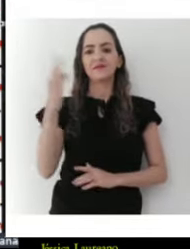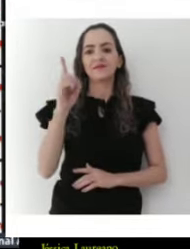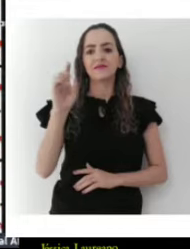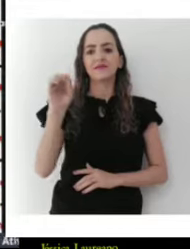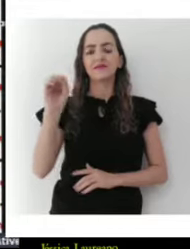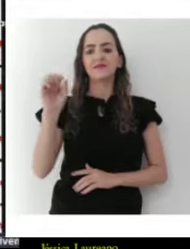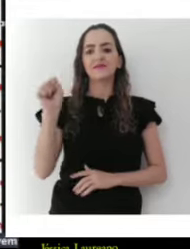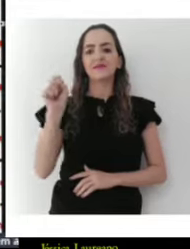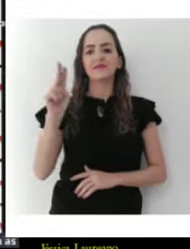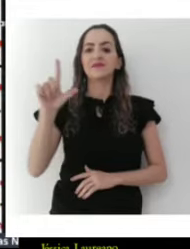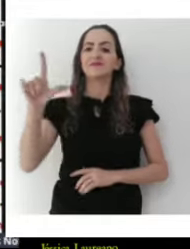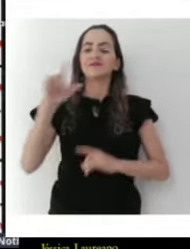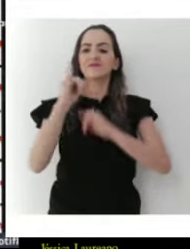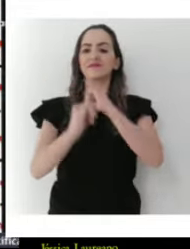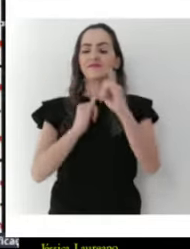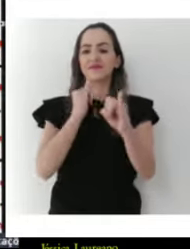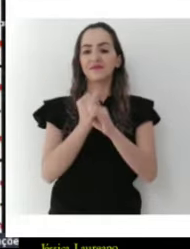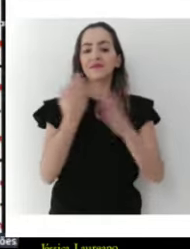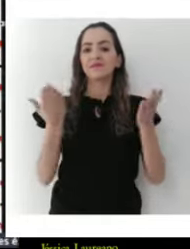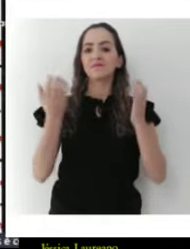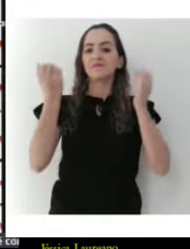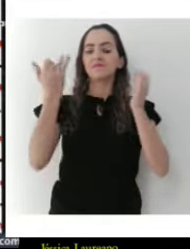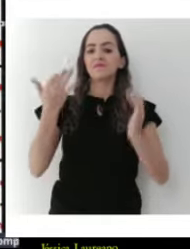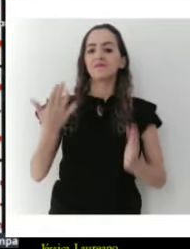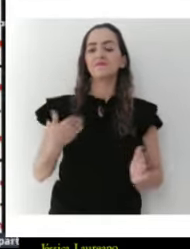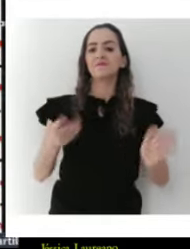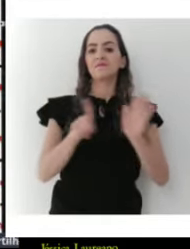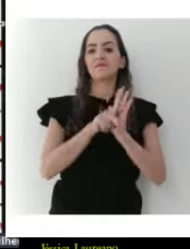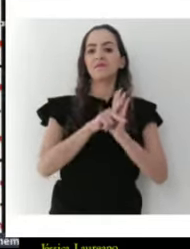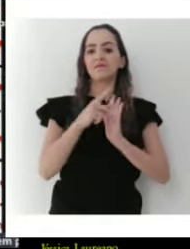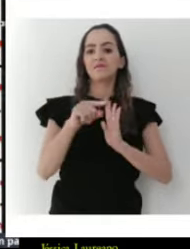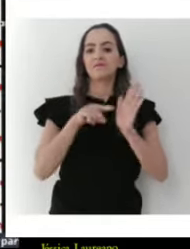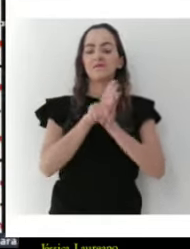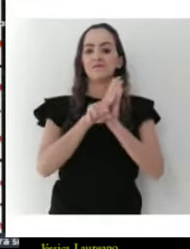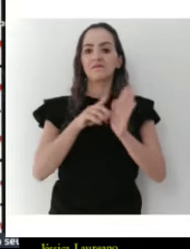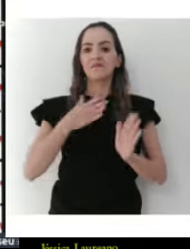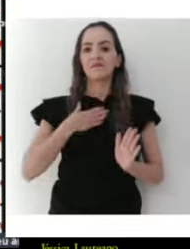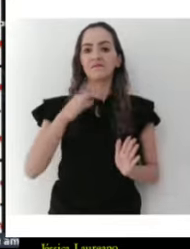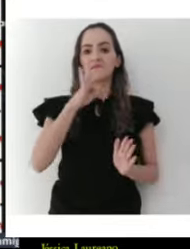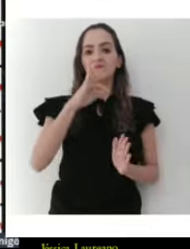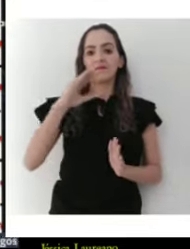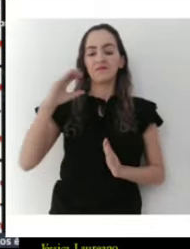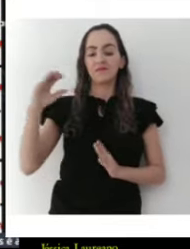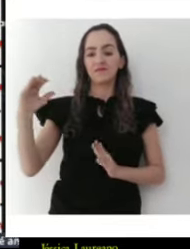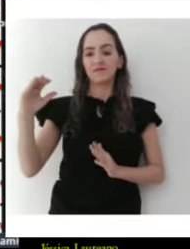do meu trabalho de conclusão de curso. Na aula de hoje, a gente vai discutir um pouco sobre